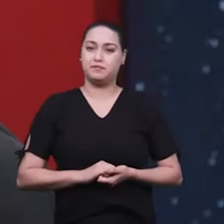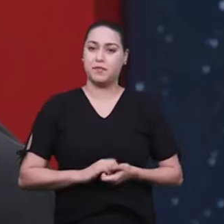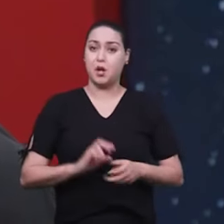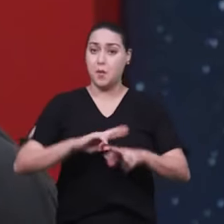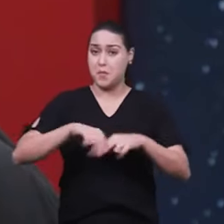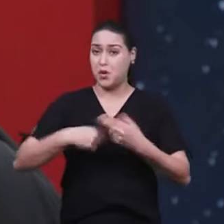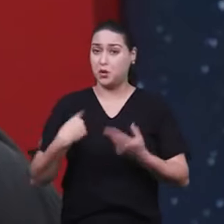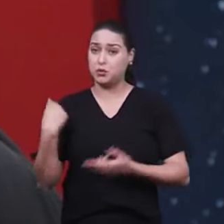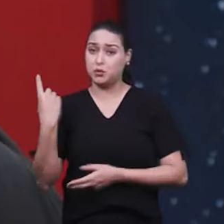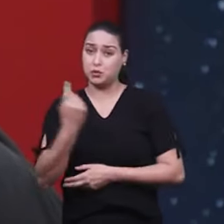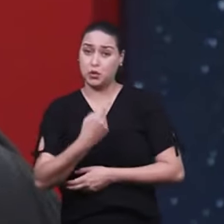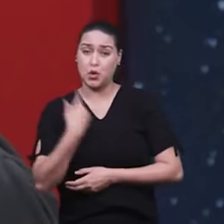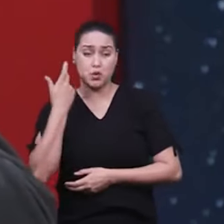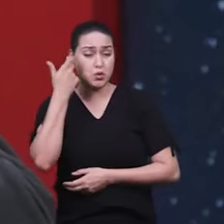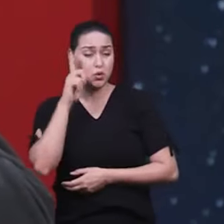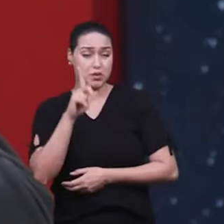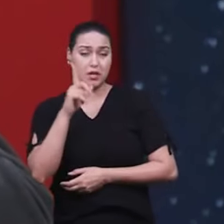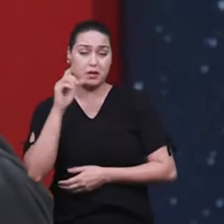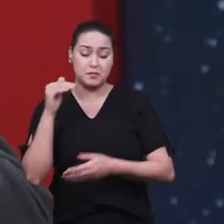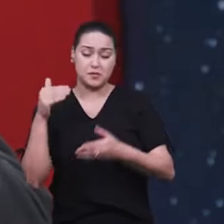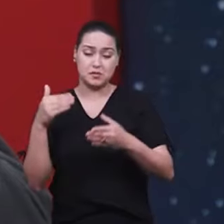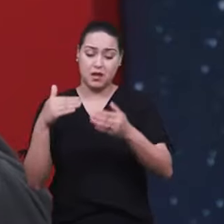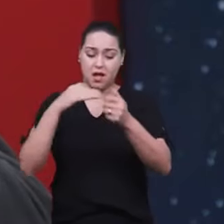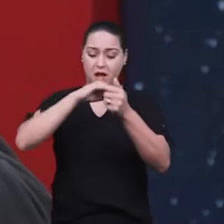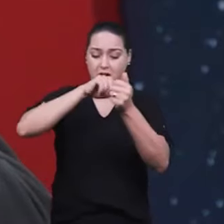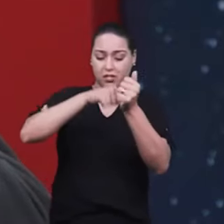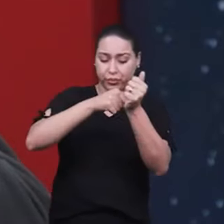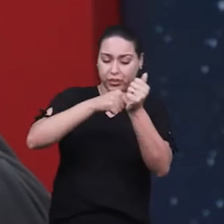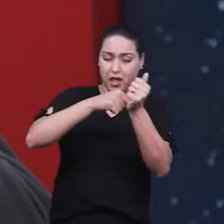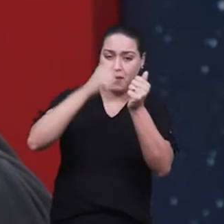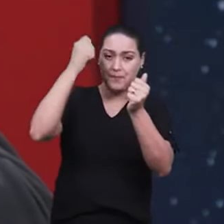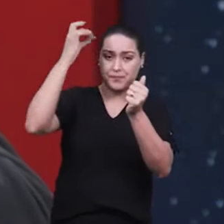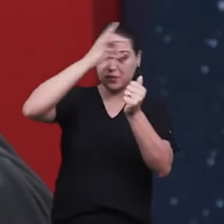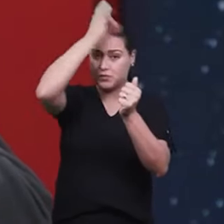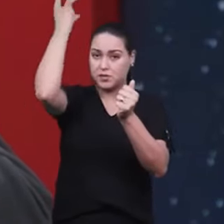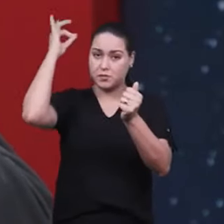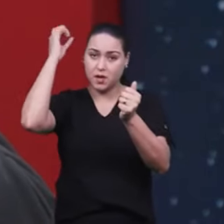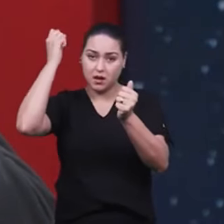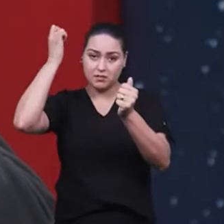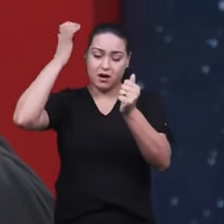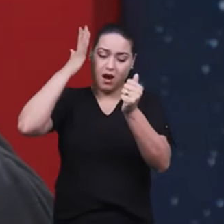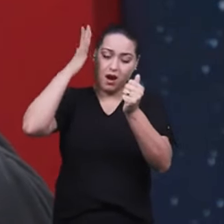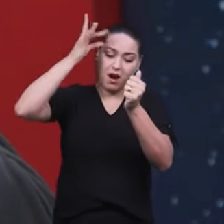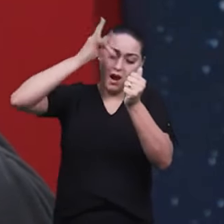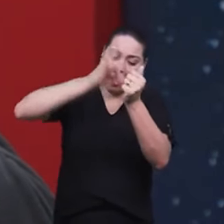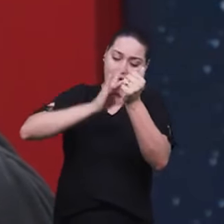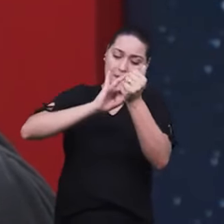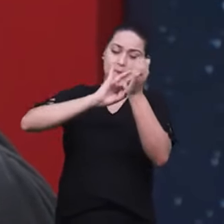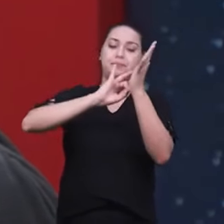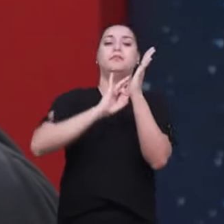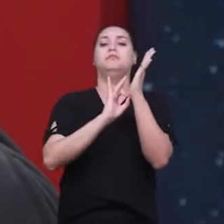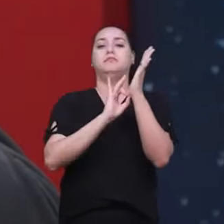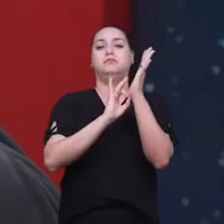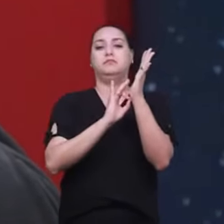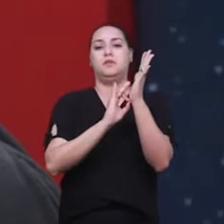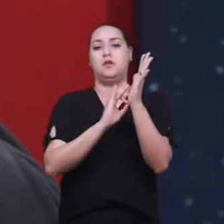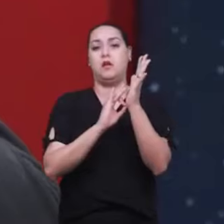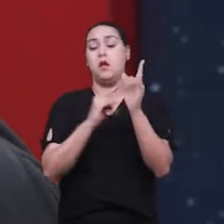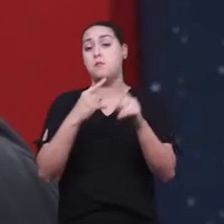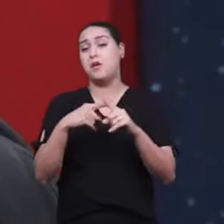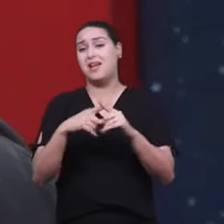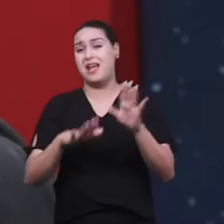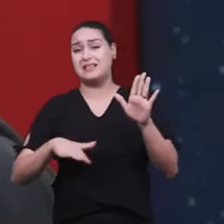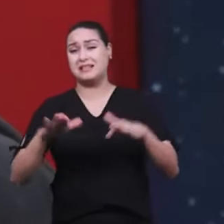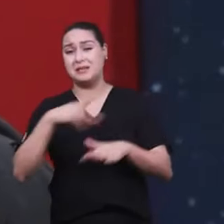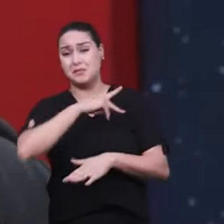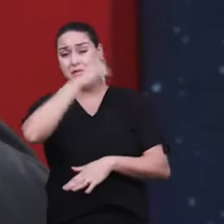só acessamos esse entendimento por revelação. Porque há alguns que falam que a palavra já é toda revelada.